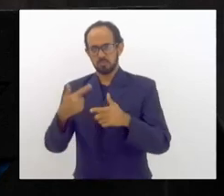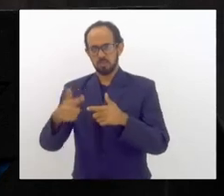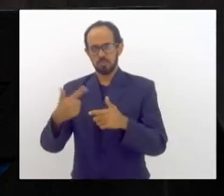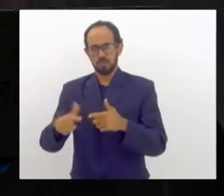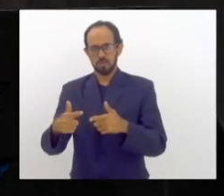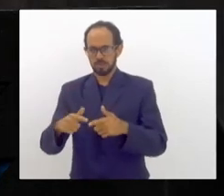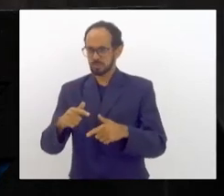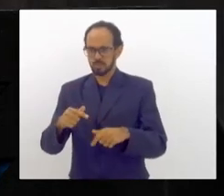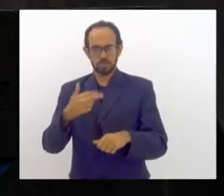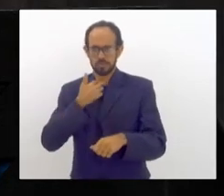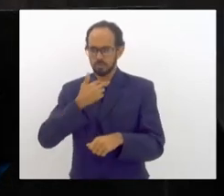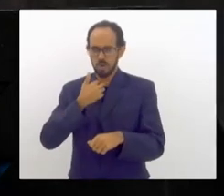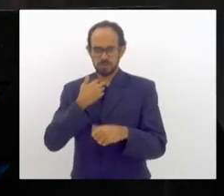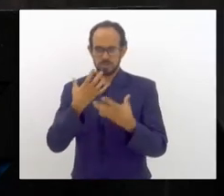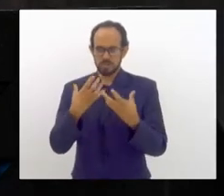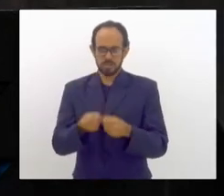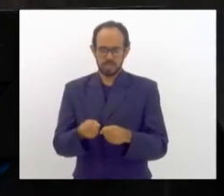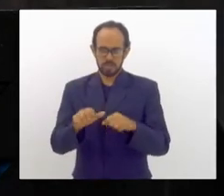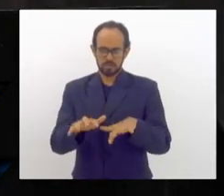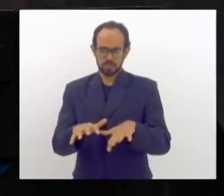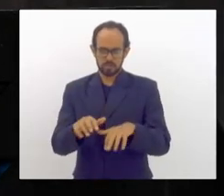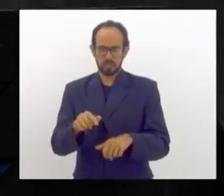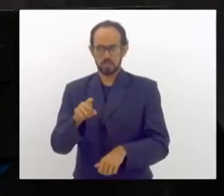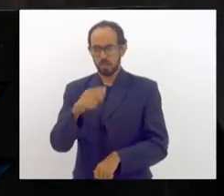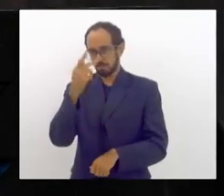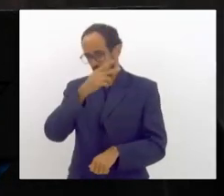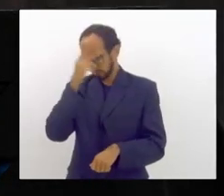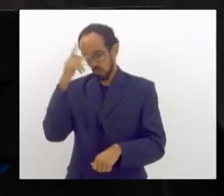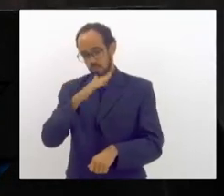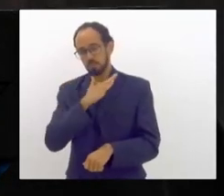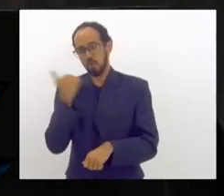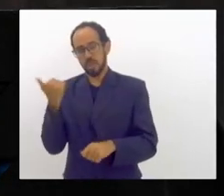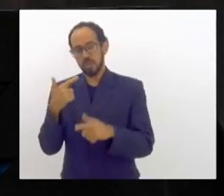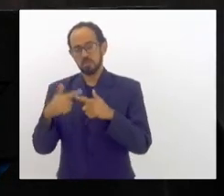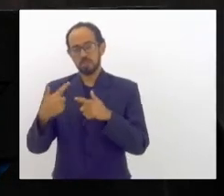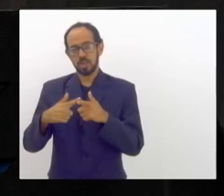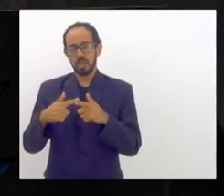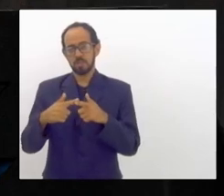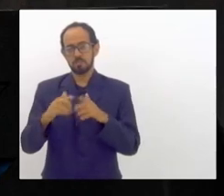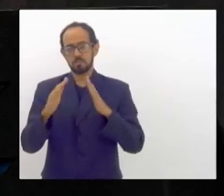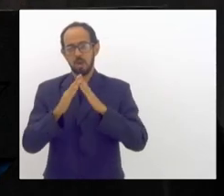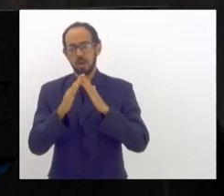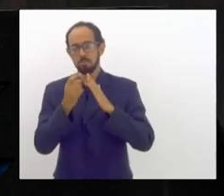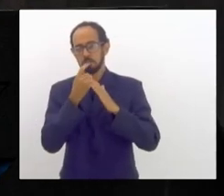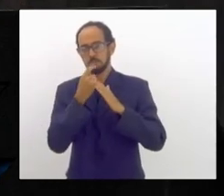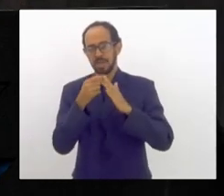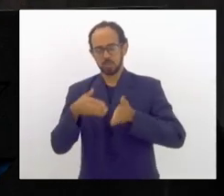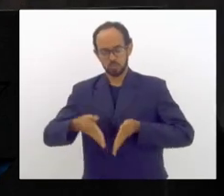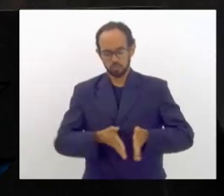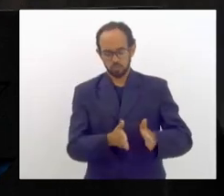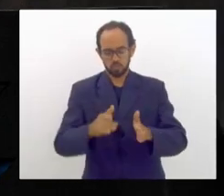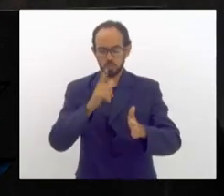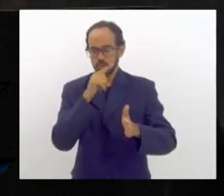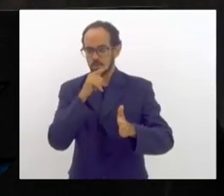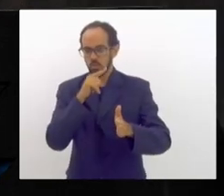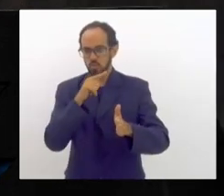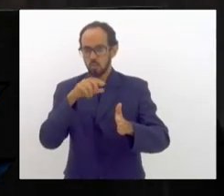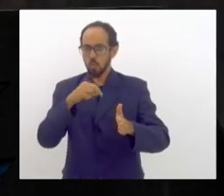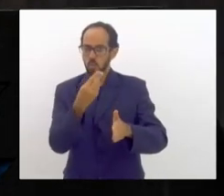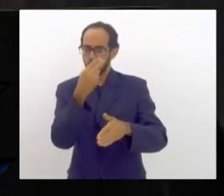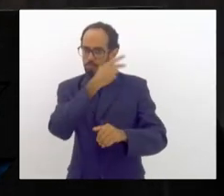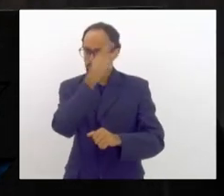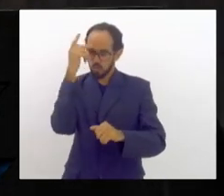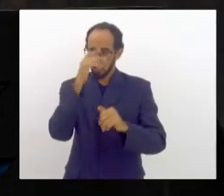ser naturalizados, que é uma pessoa morrer porque mora na beira do rio, onde não deveria morar, que é uma pessoa morrer